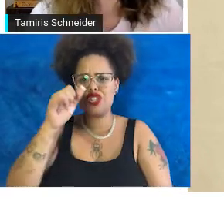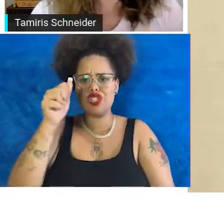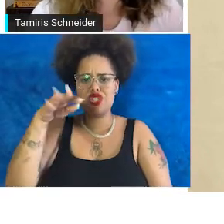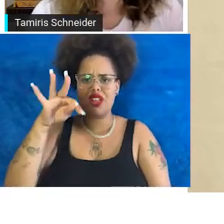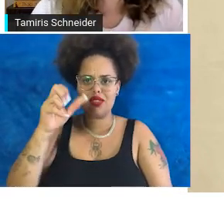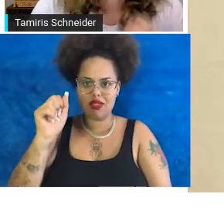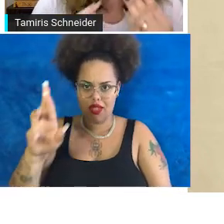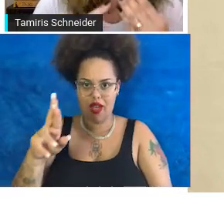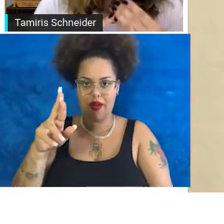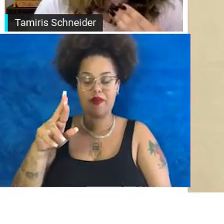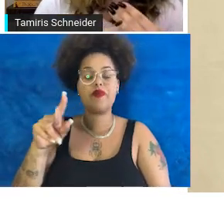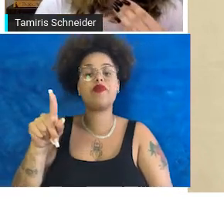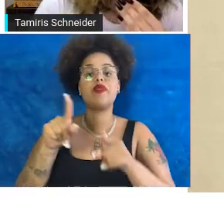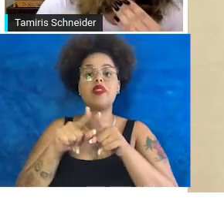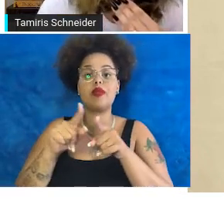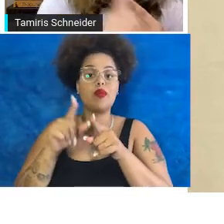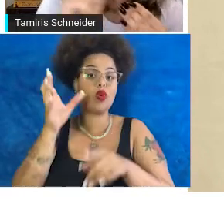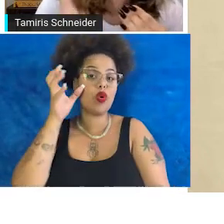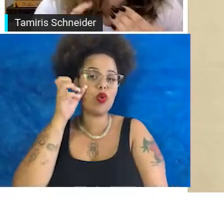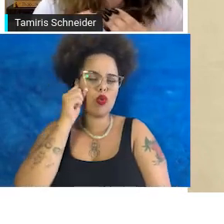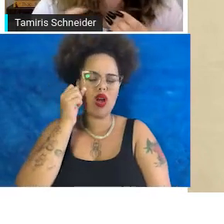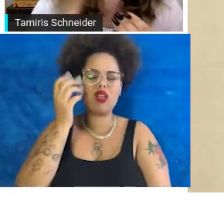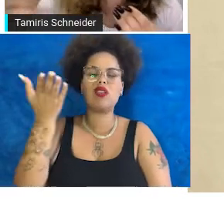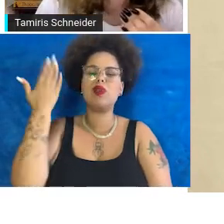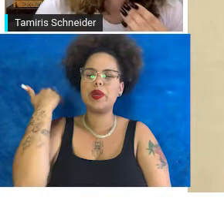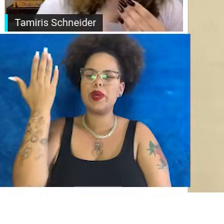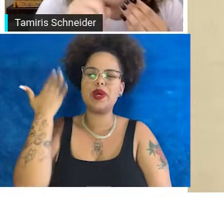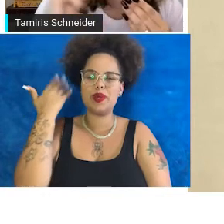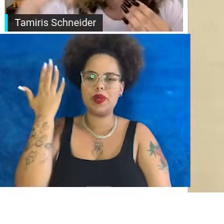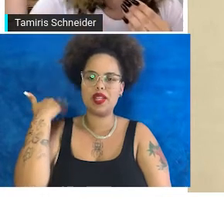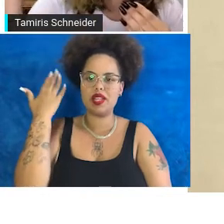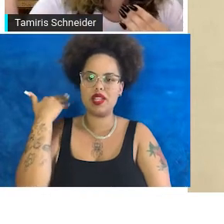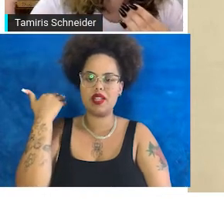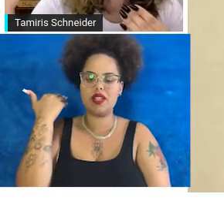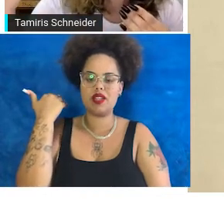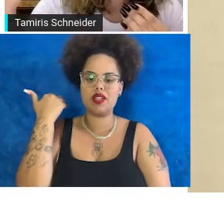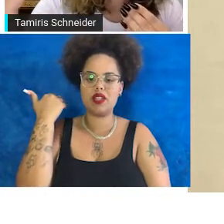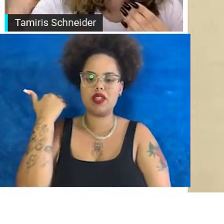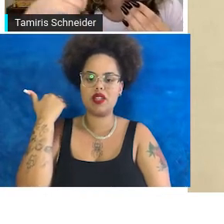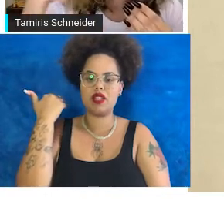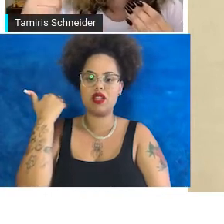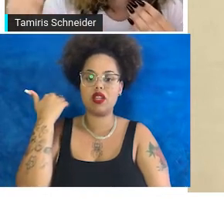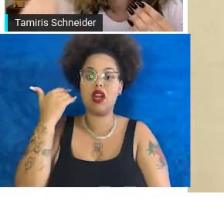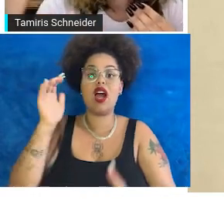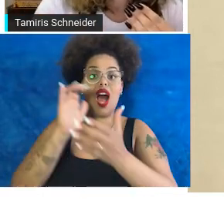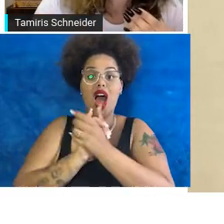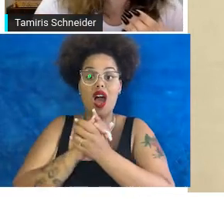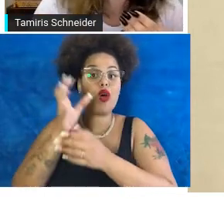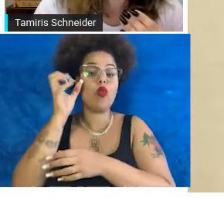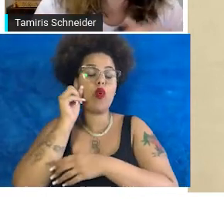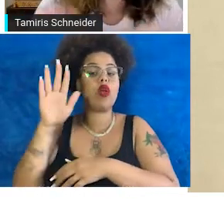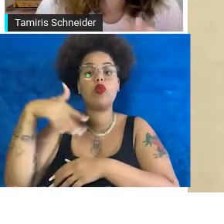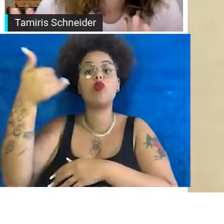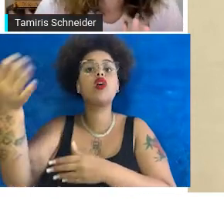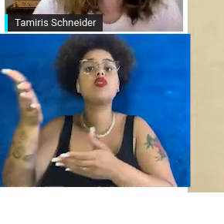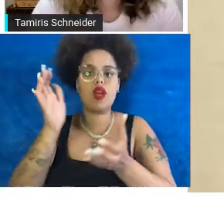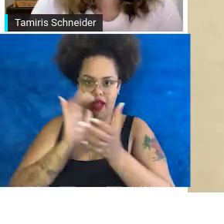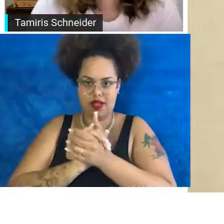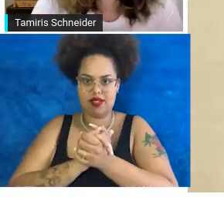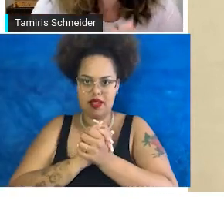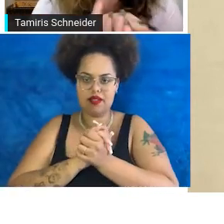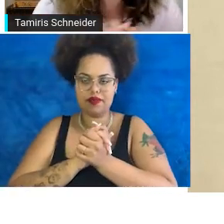casa dos pais e o quarto de quando ela era, o quarto de quando ela casar. Então é